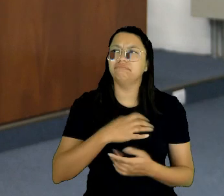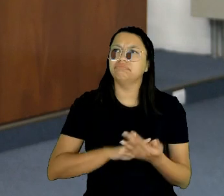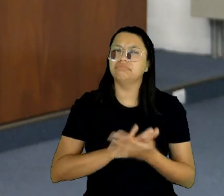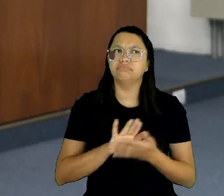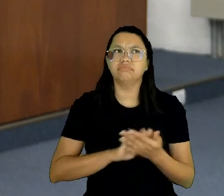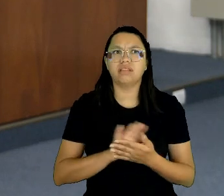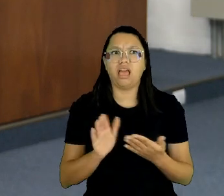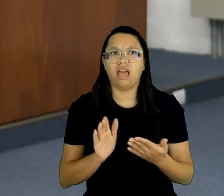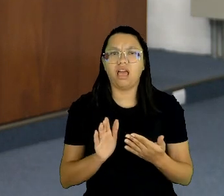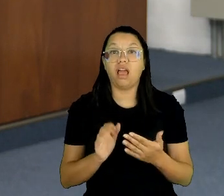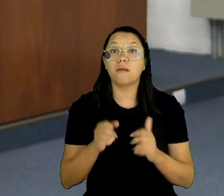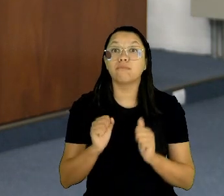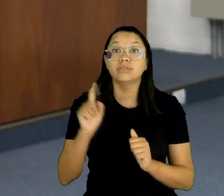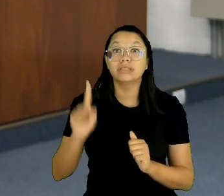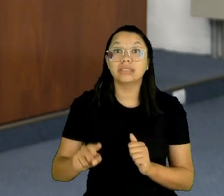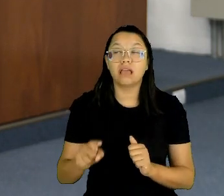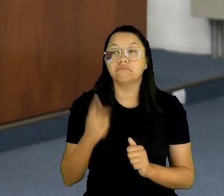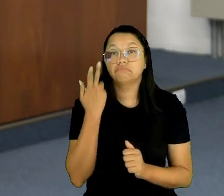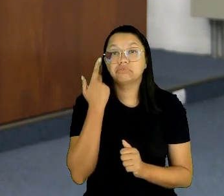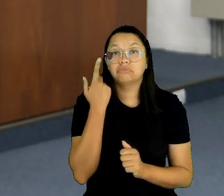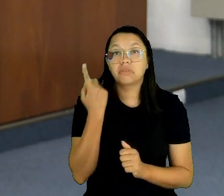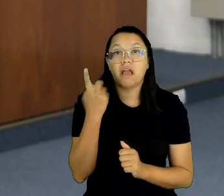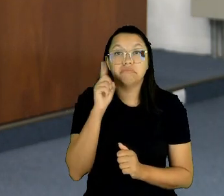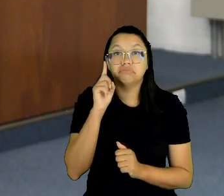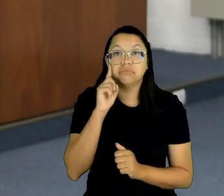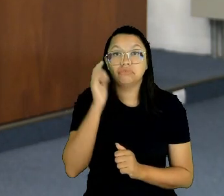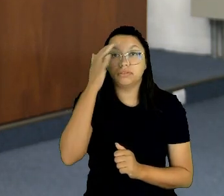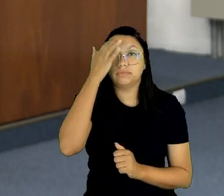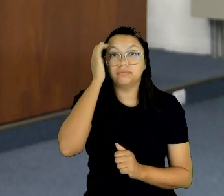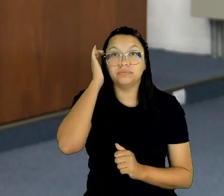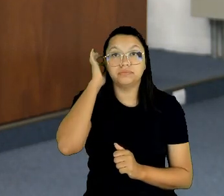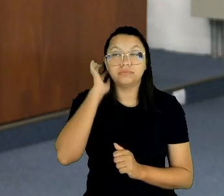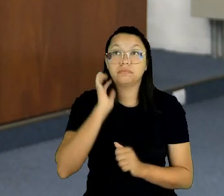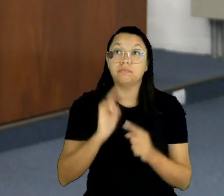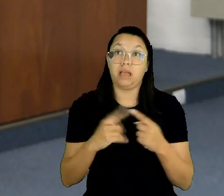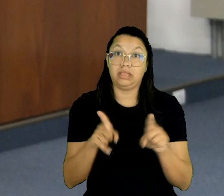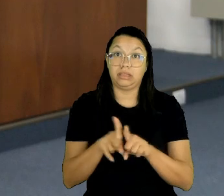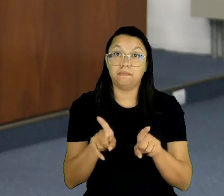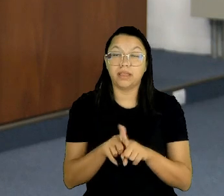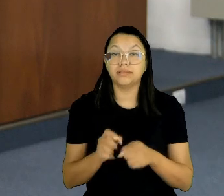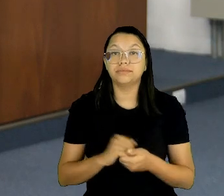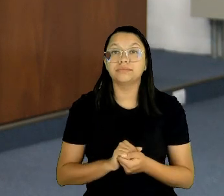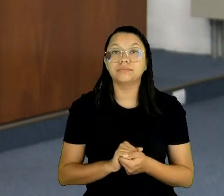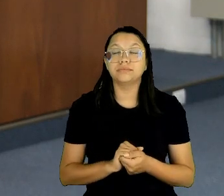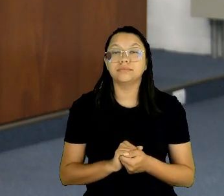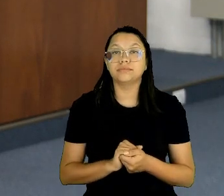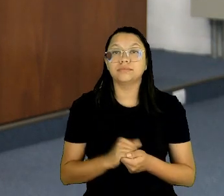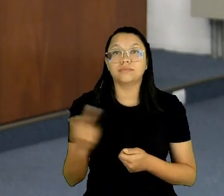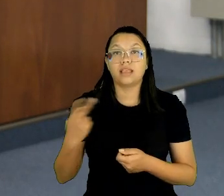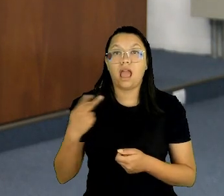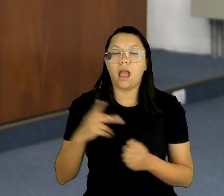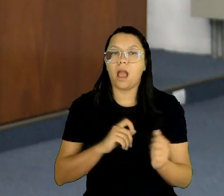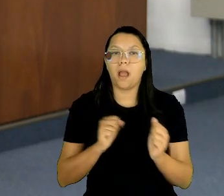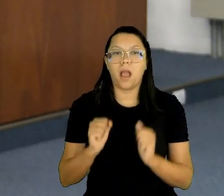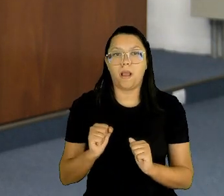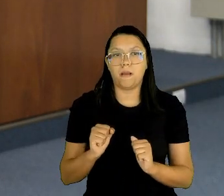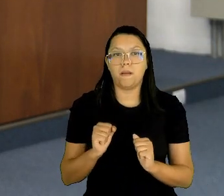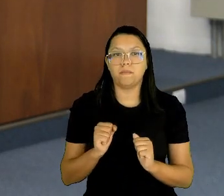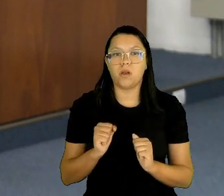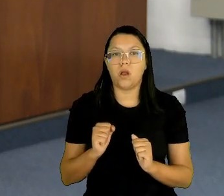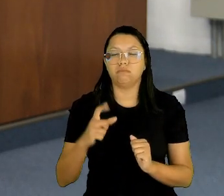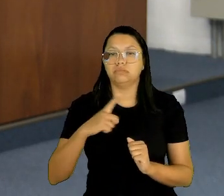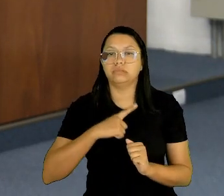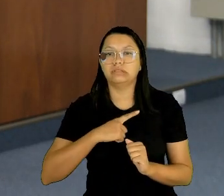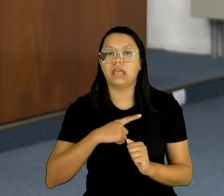o paciente não está sentindo nada, e isso pode ser extremamente comum no nosso dia a dia. Mas também, a gente